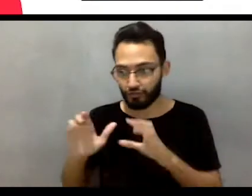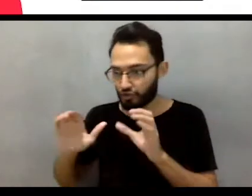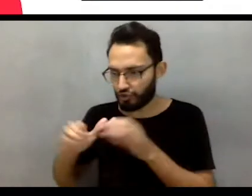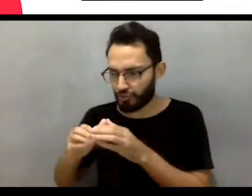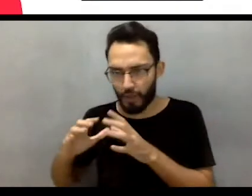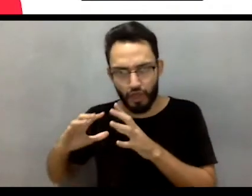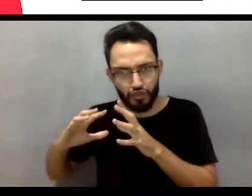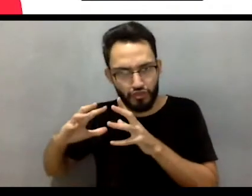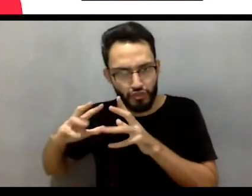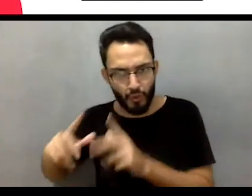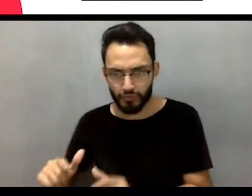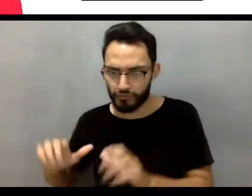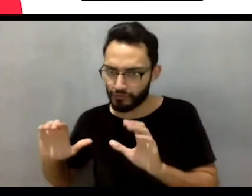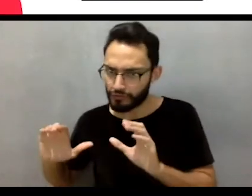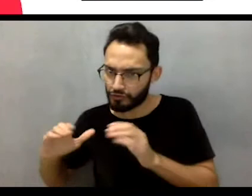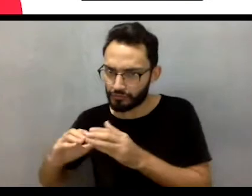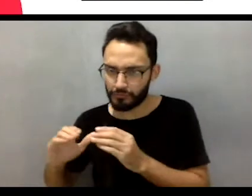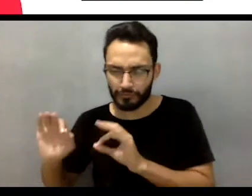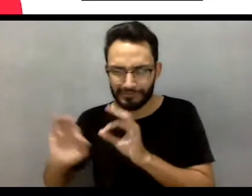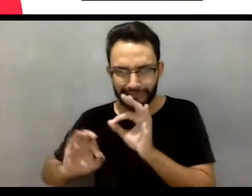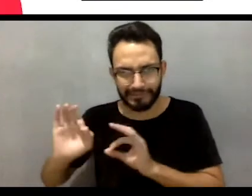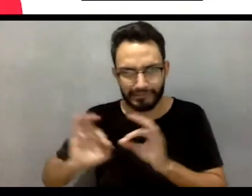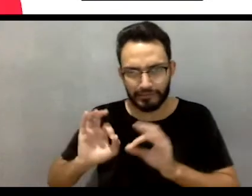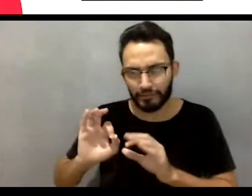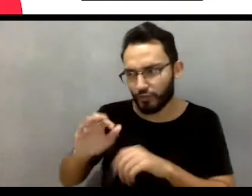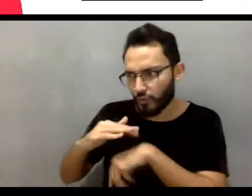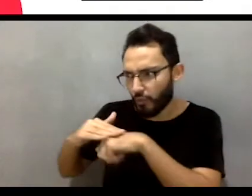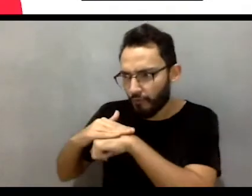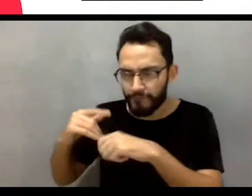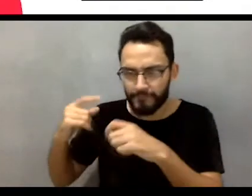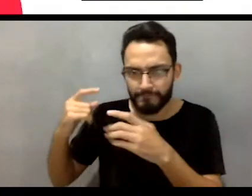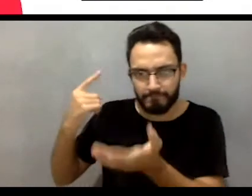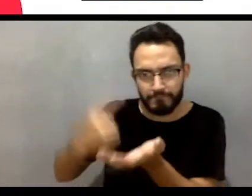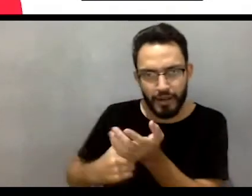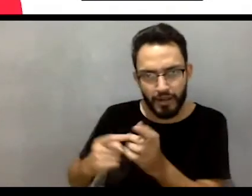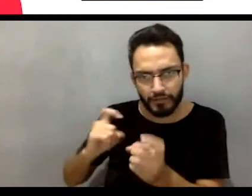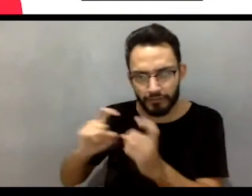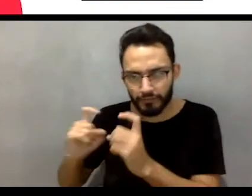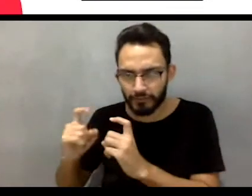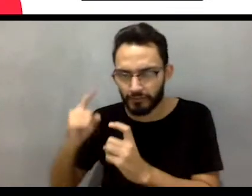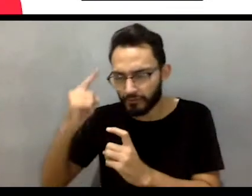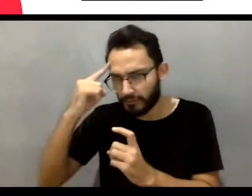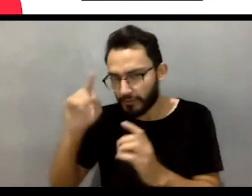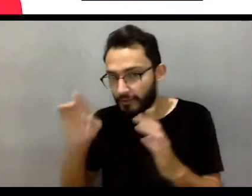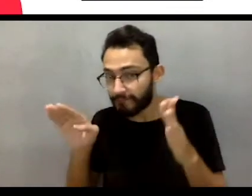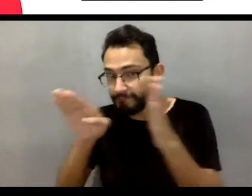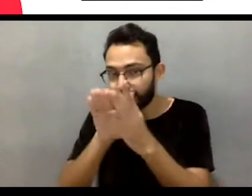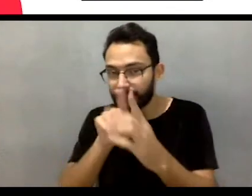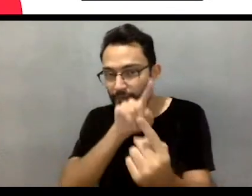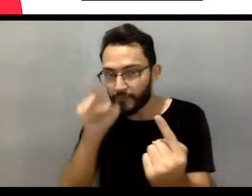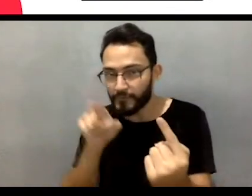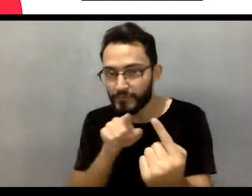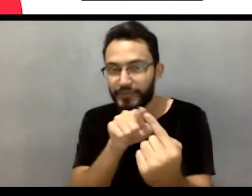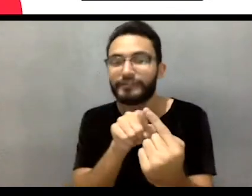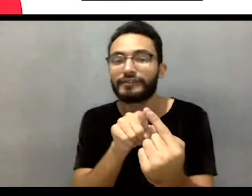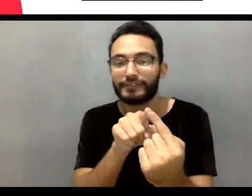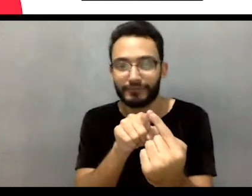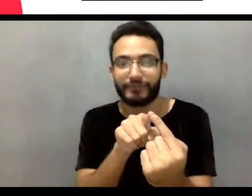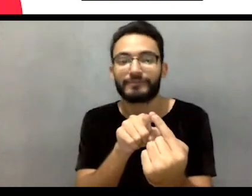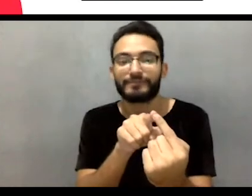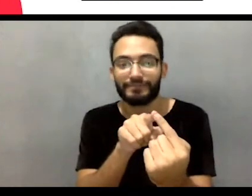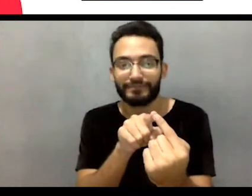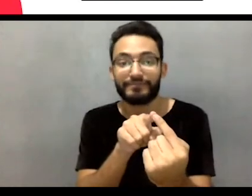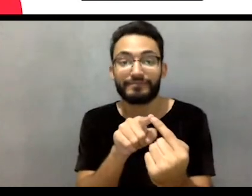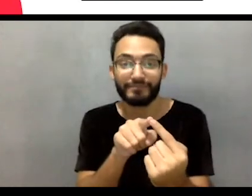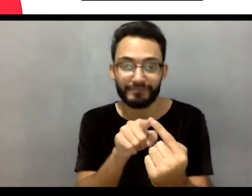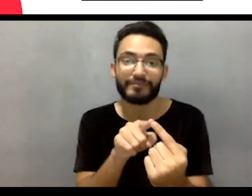um todo tem um alinhamento em direção àquele resultado-chave e em direção àquele objetivo.